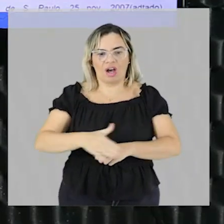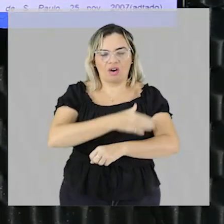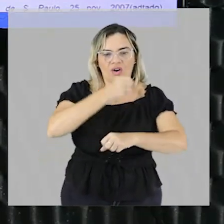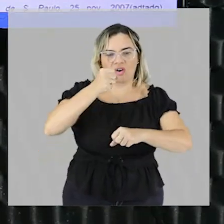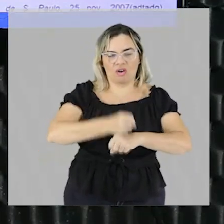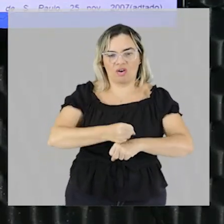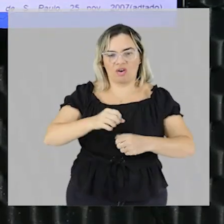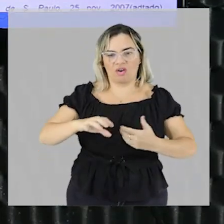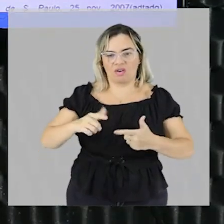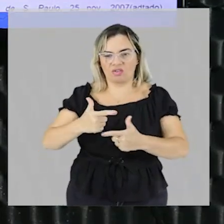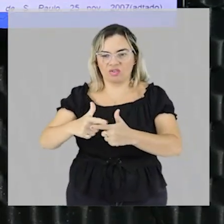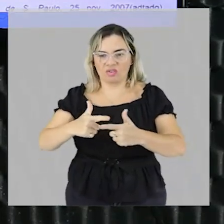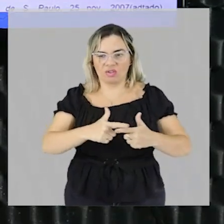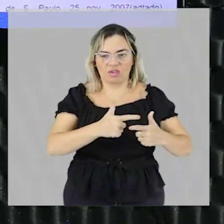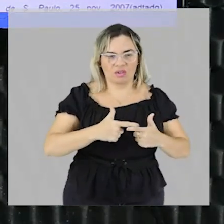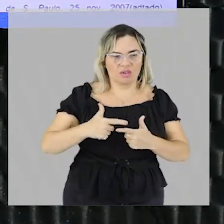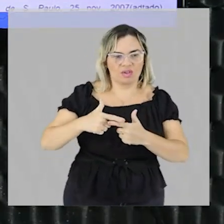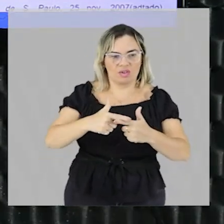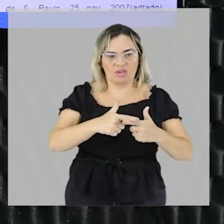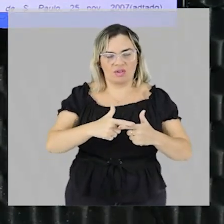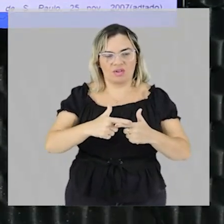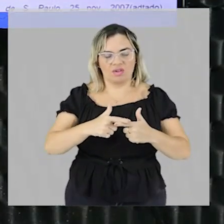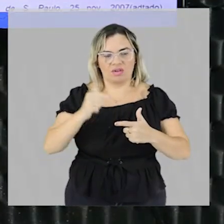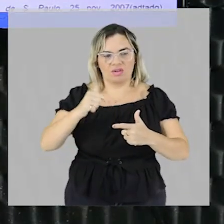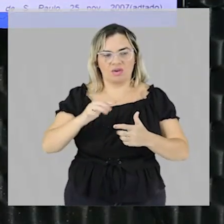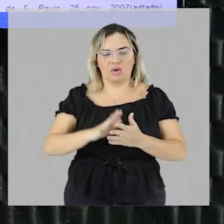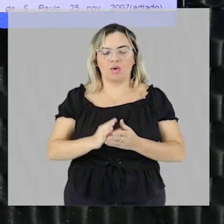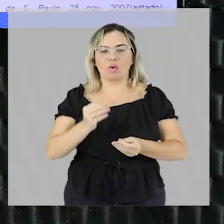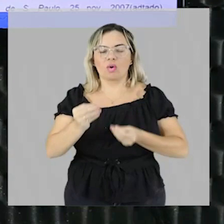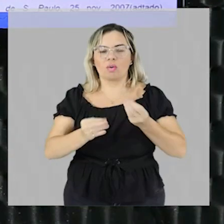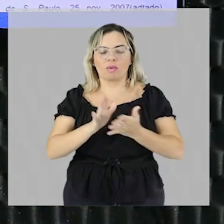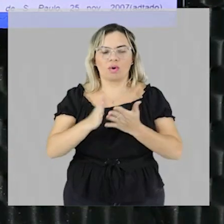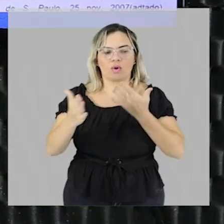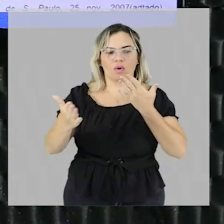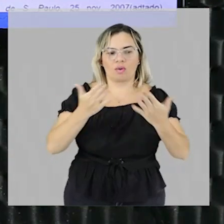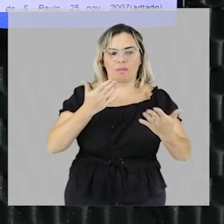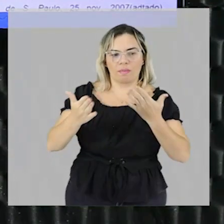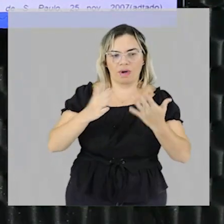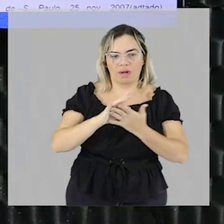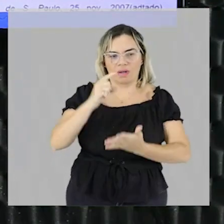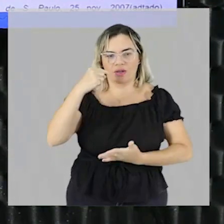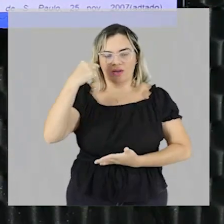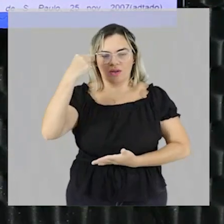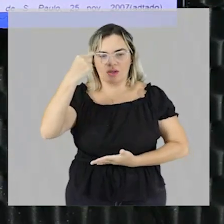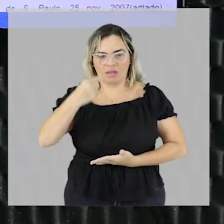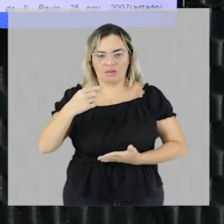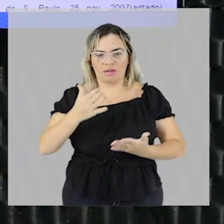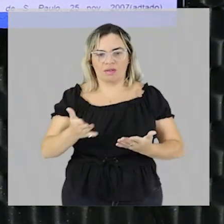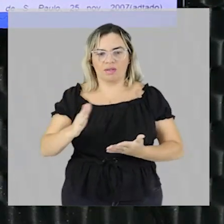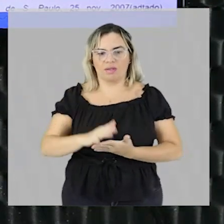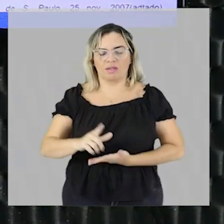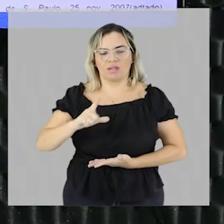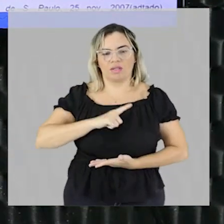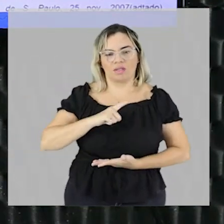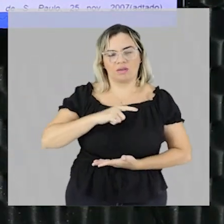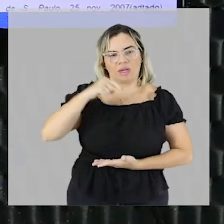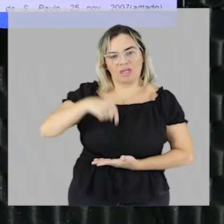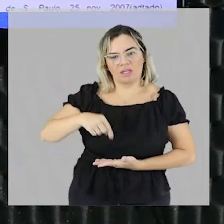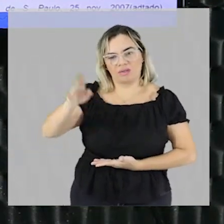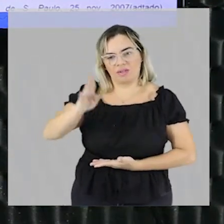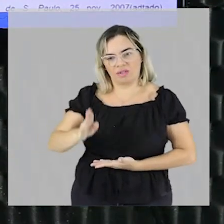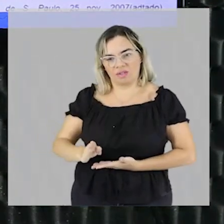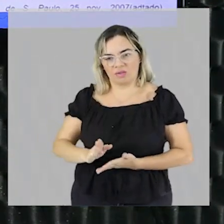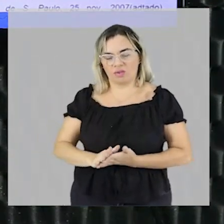de hoje, 5 ou 6 países distintos. Então, o texto 1, a do José Murilo de Carvalho, ele